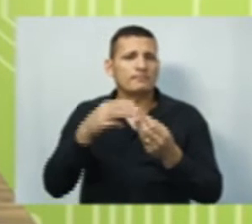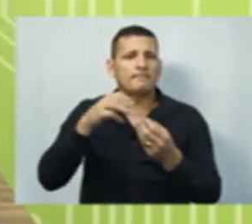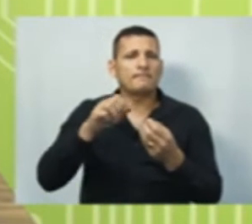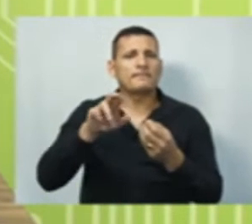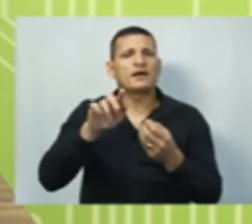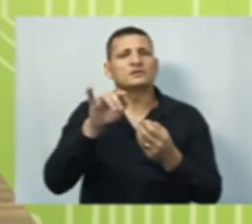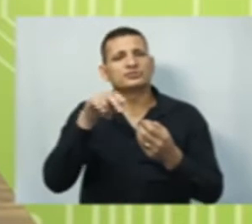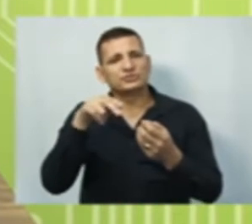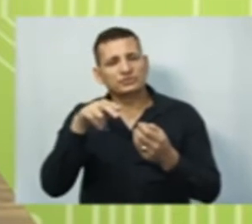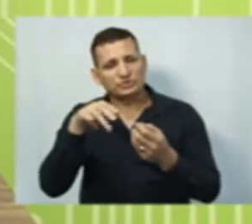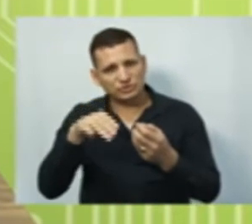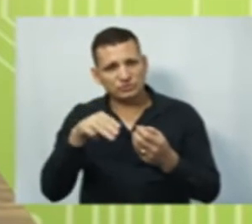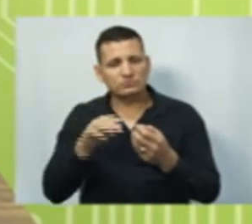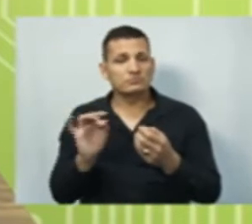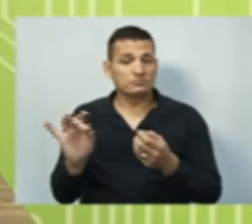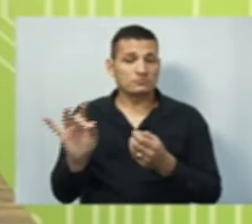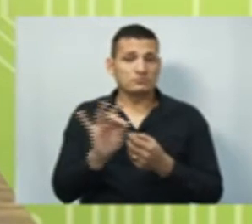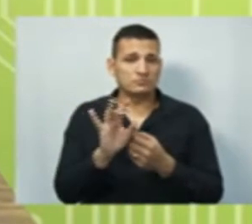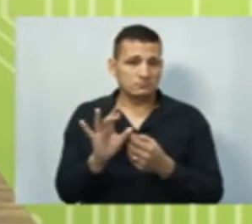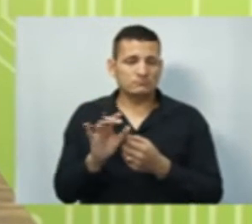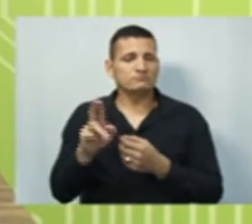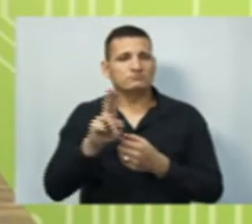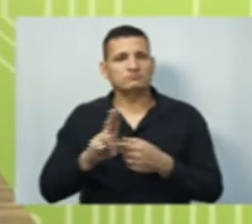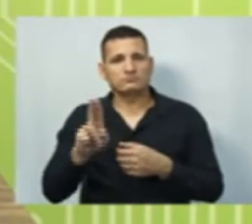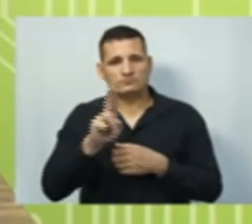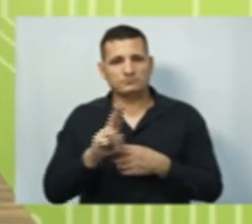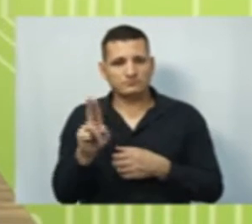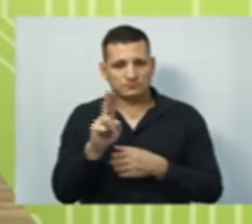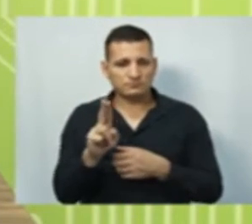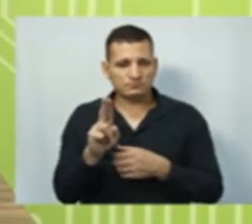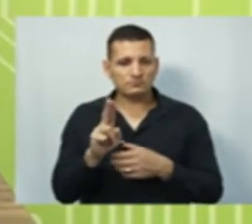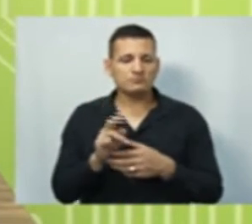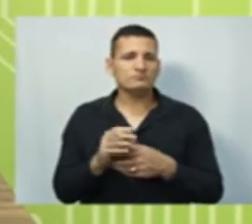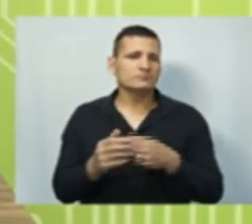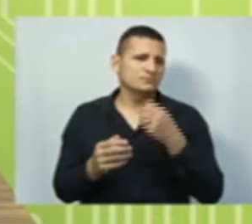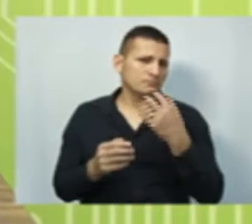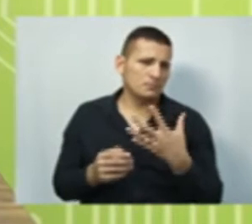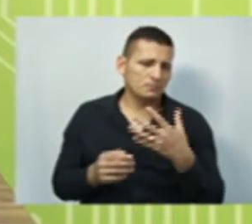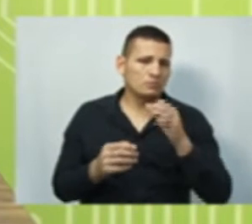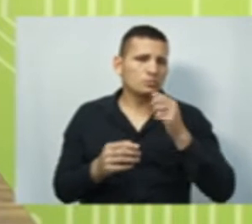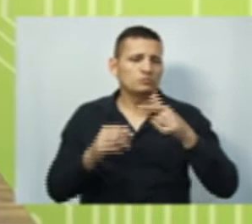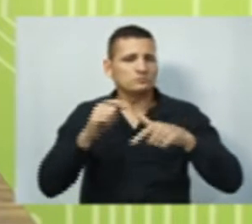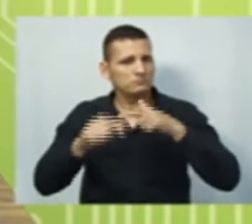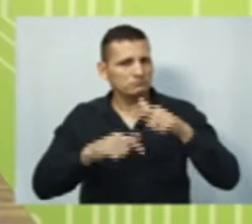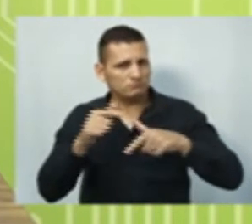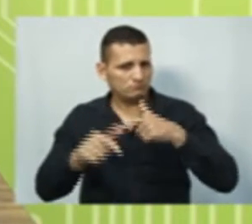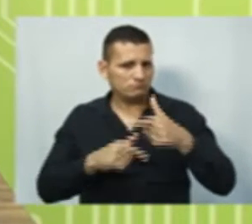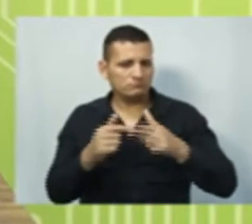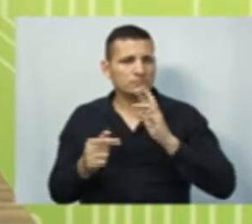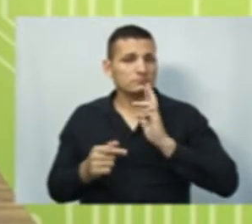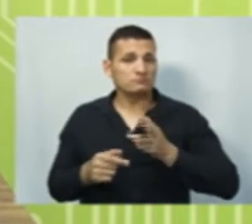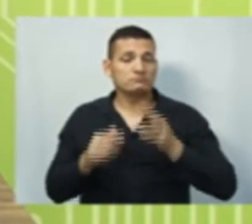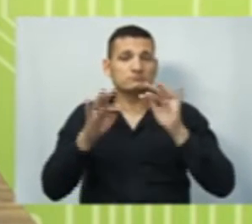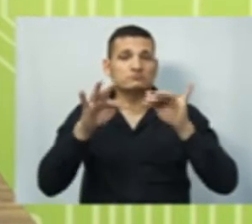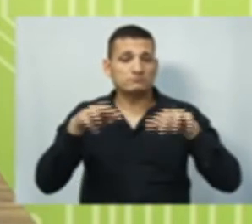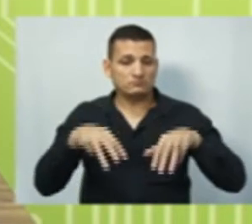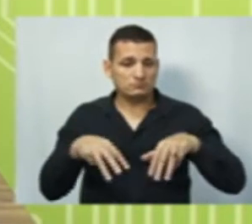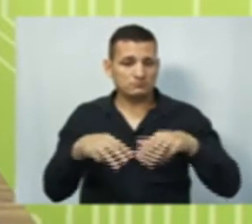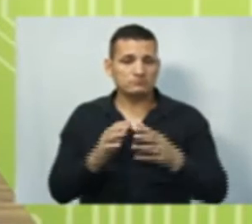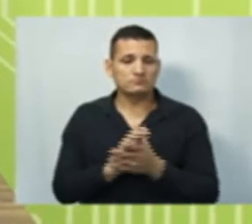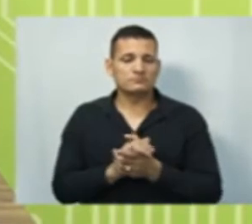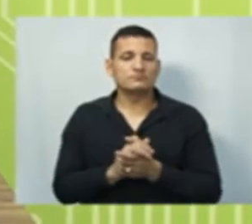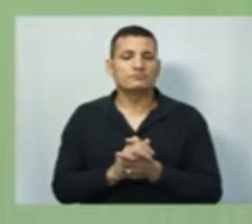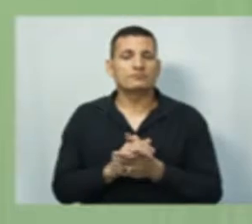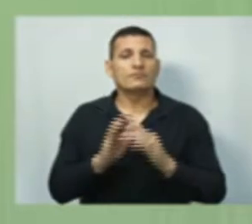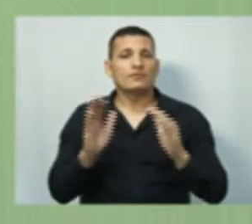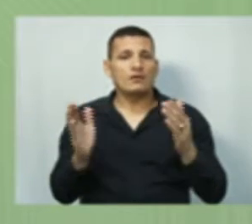de incremento de cada uma utilização de bens ou serviços nos resultados finais. Podemos seguir para o princípio